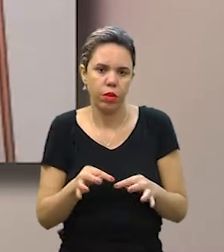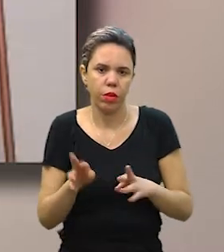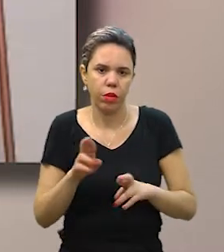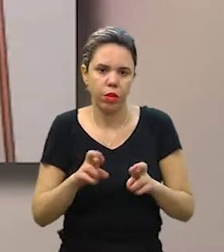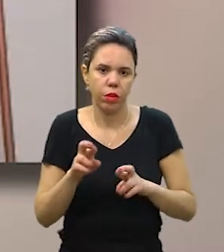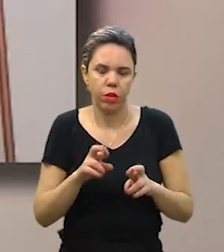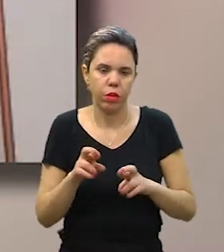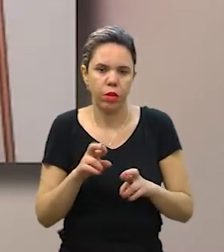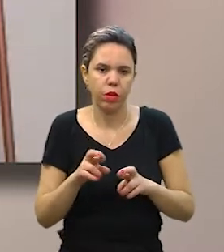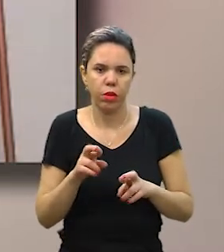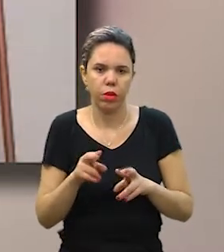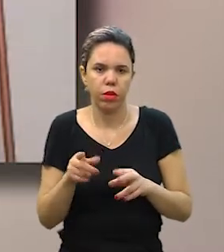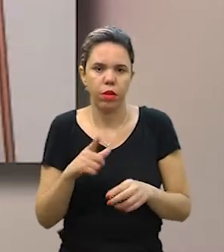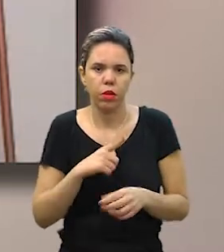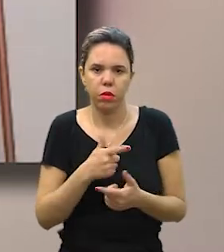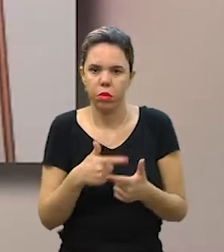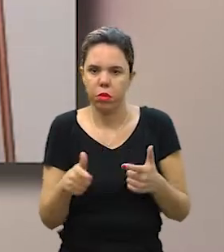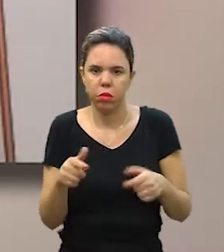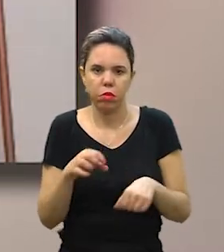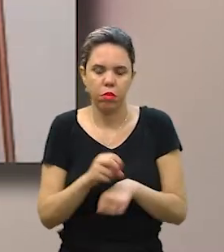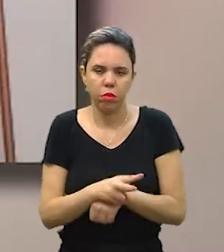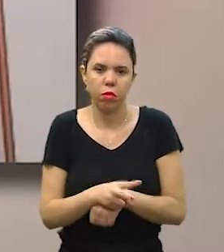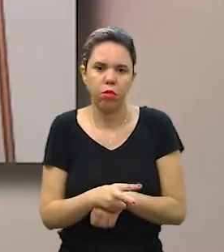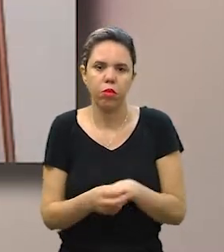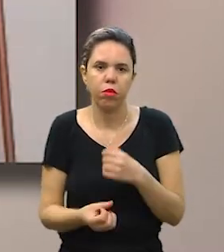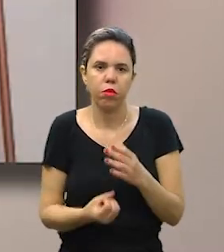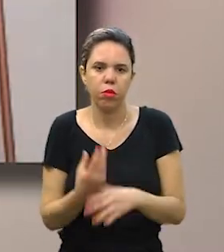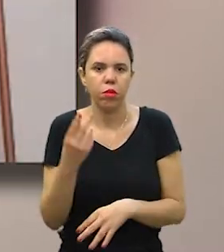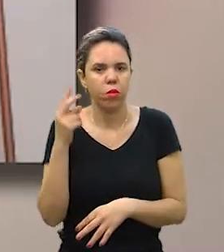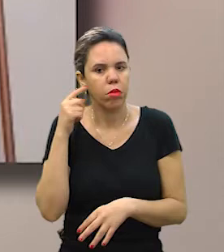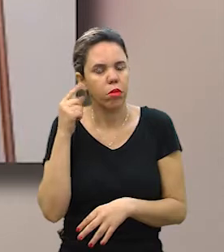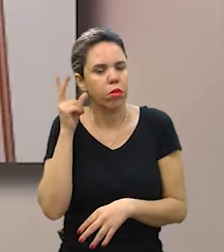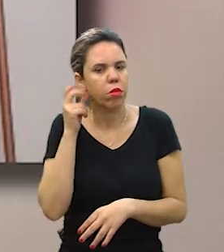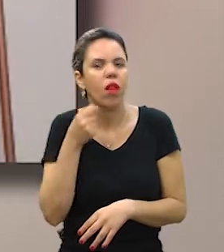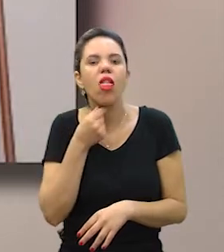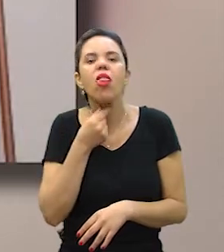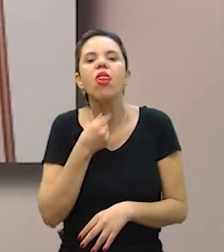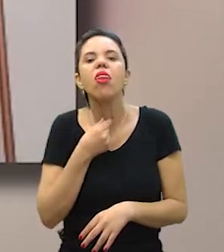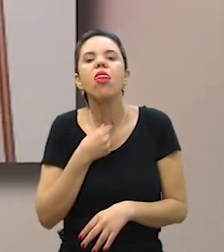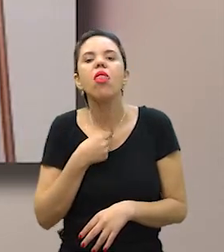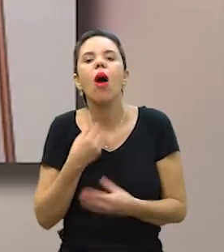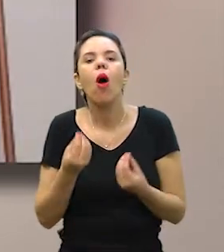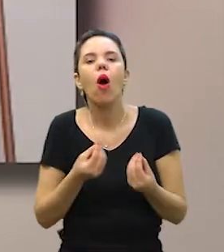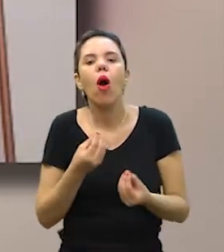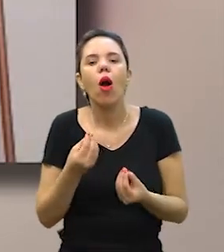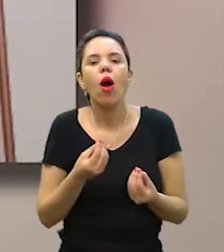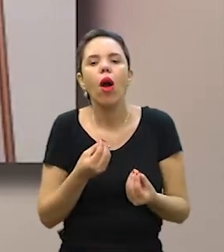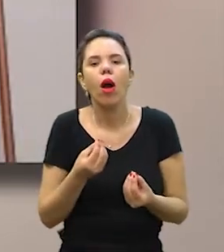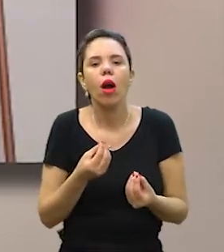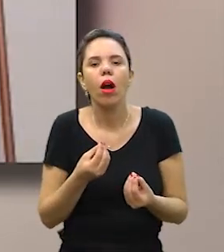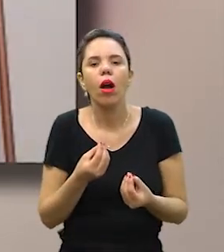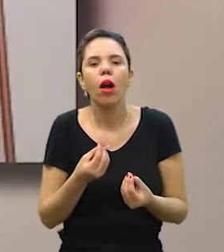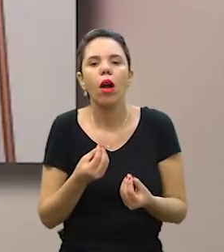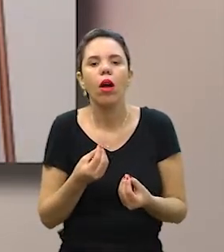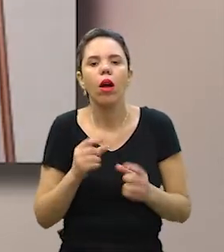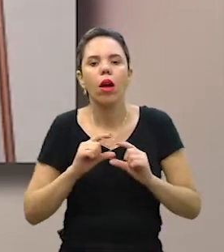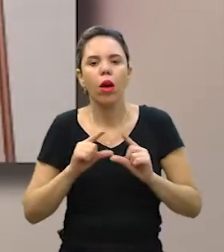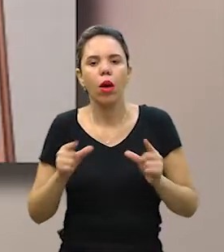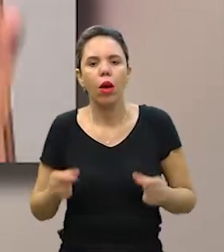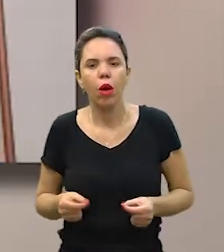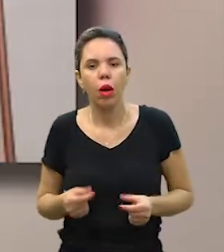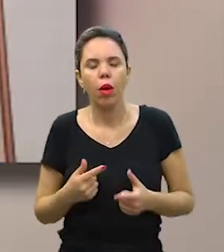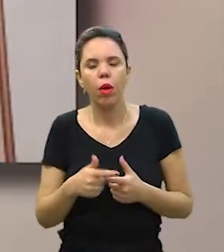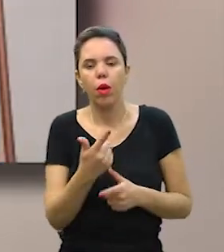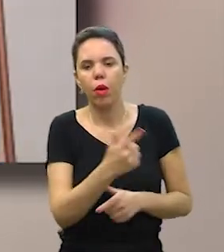ele examinar, ver se não tem uma infecção vindo, um ouvido, uma garganta, ver como é que tá a escuta desse pulmãozinho, não